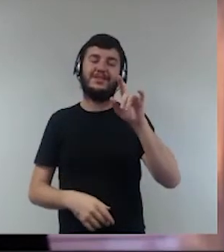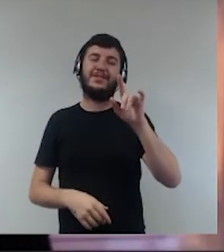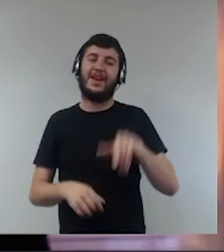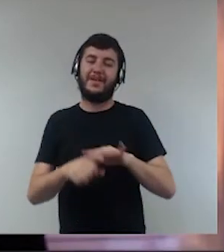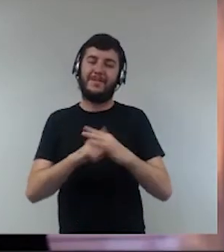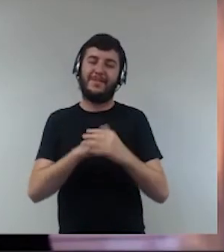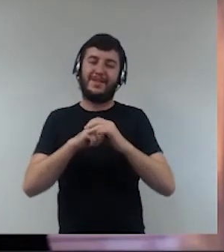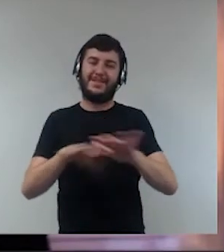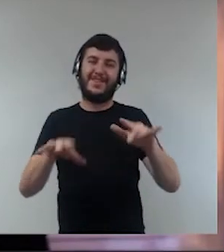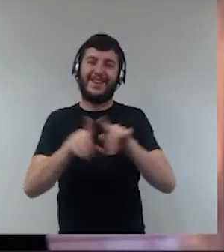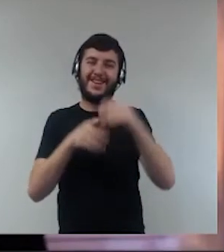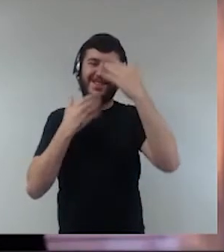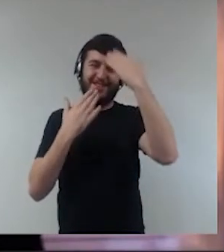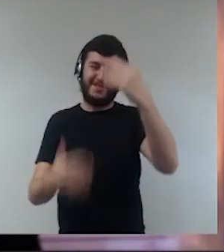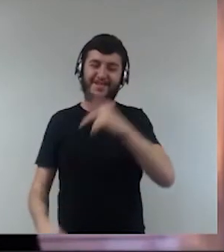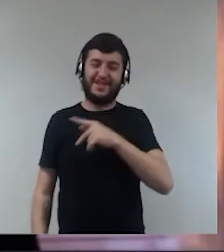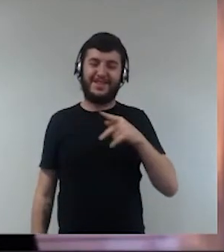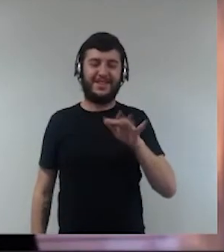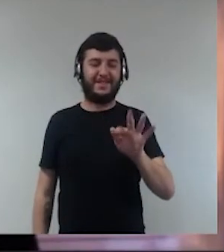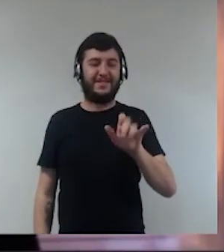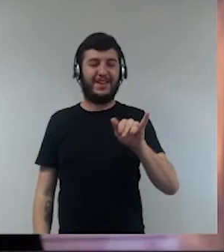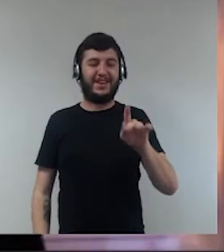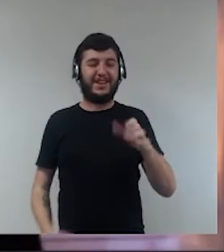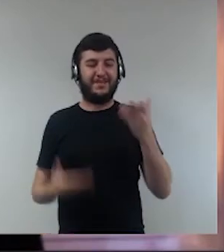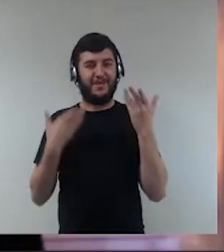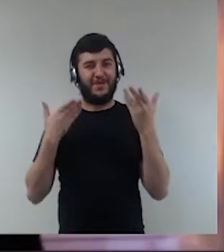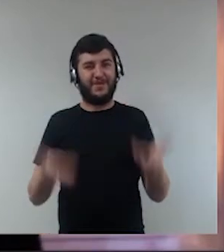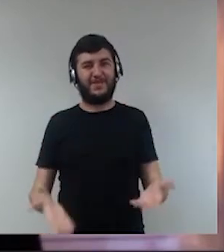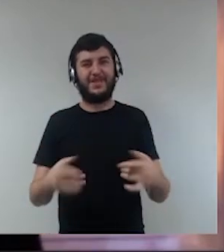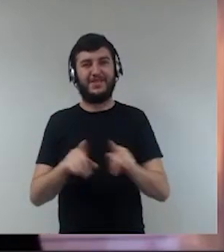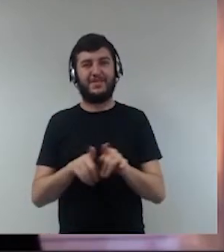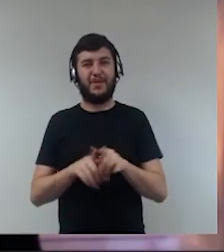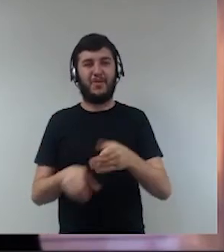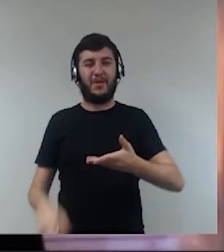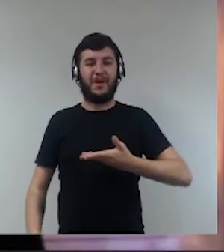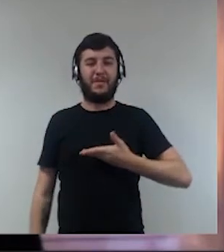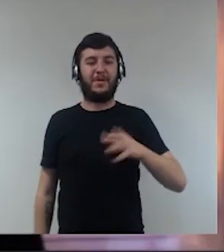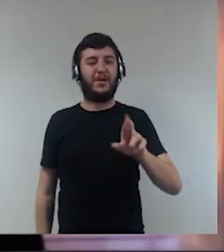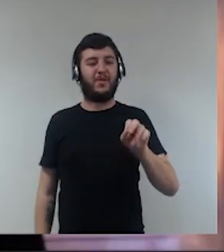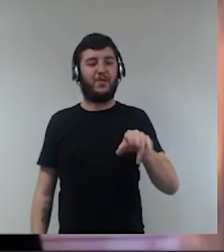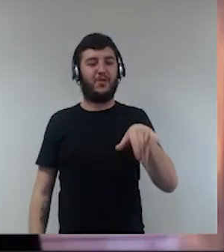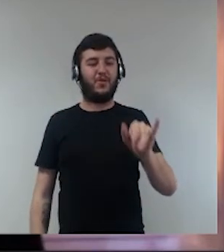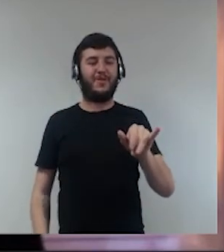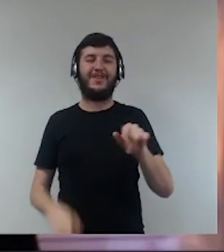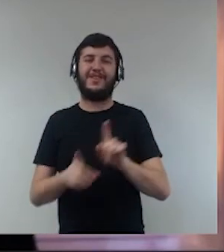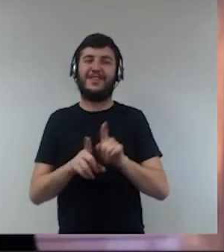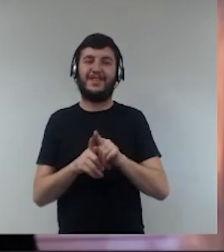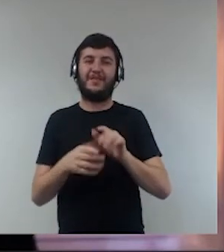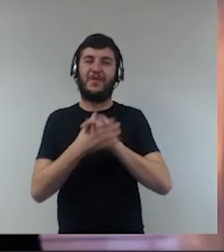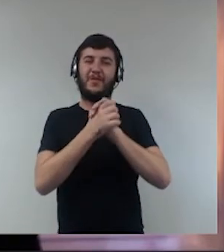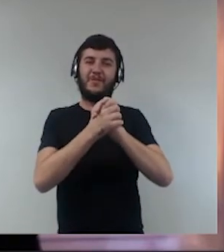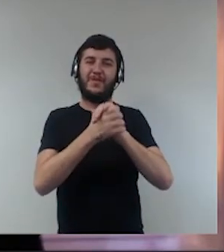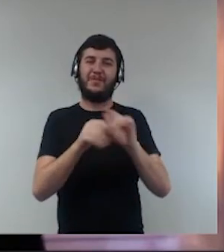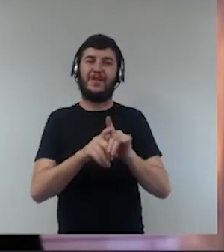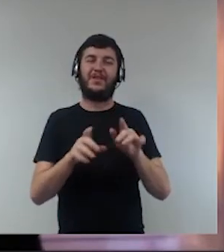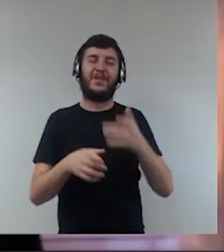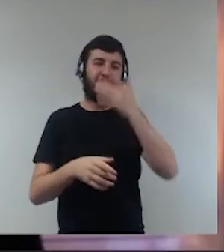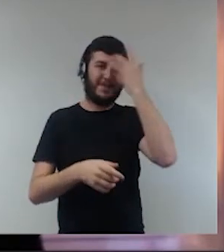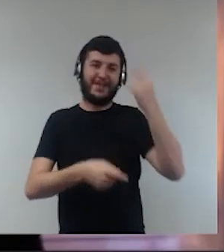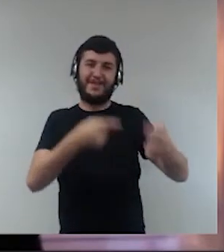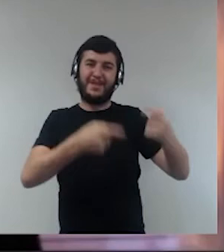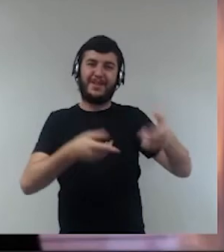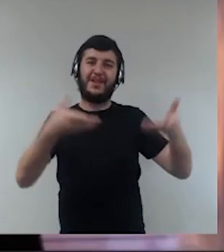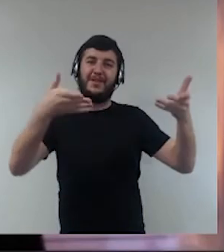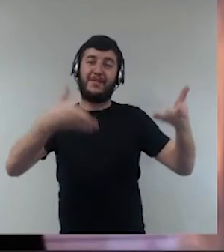pelo convite, o diretor da ESA Nacional, o querido amigo Rony Preso Duarte, cumprimentar meus colegas de painel, professora